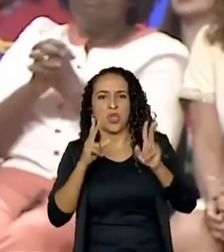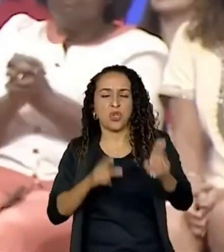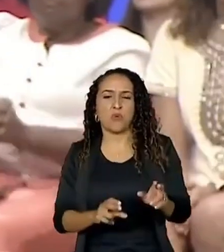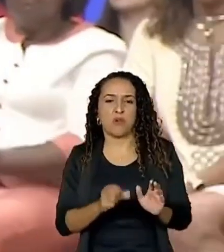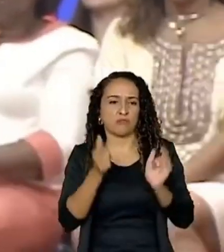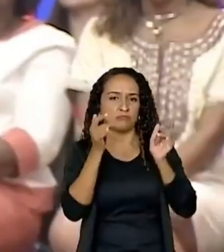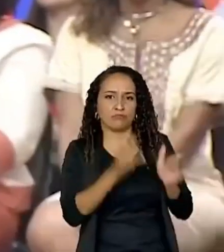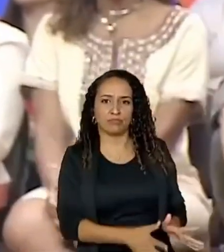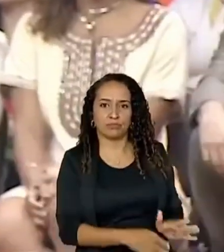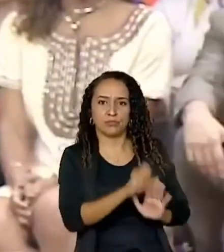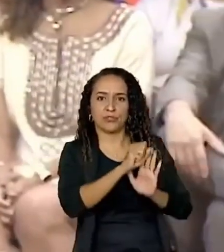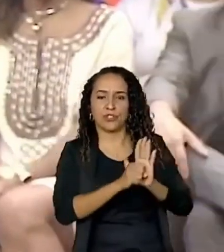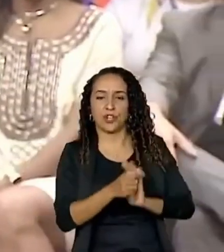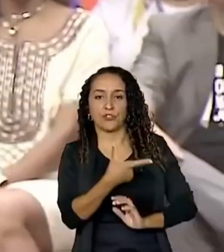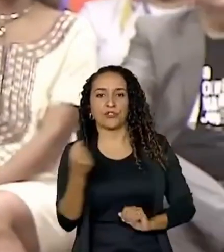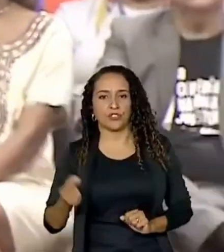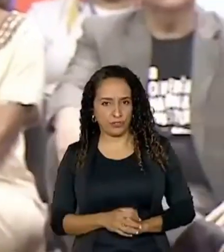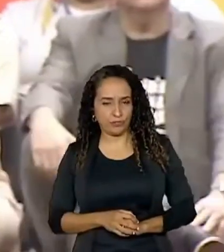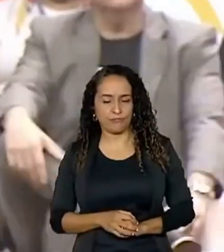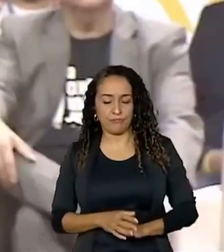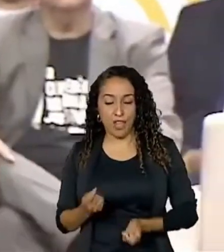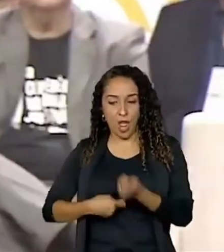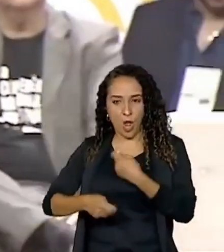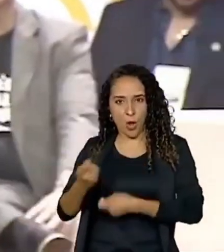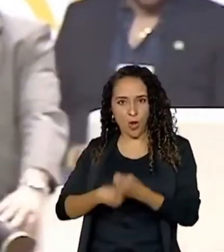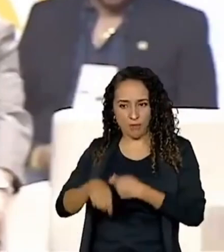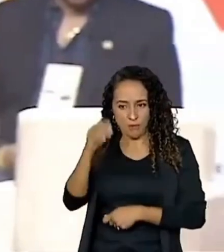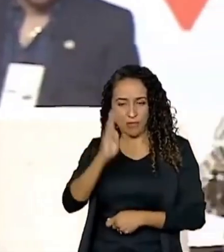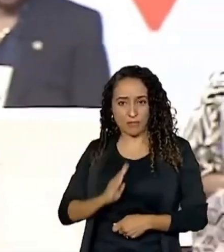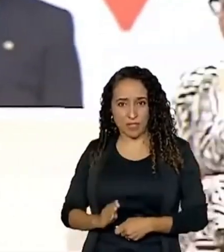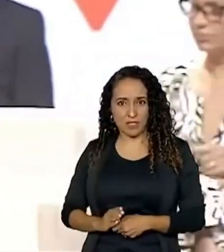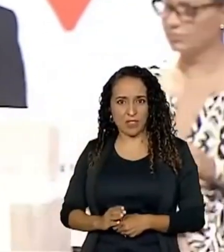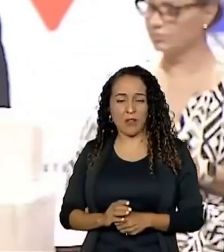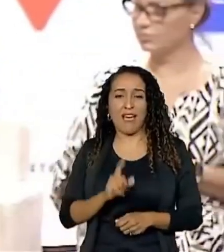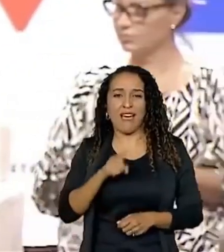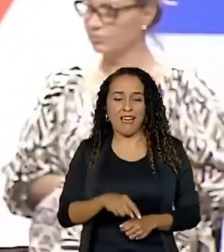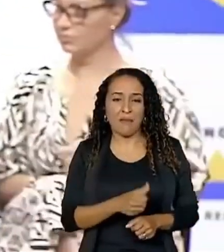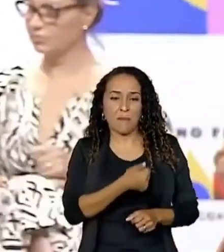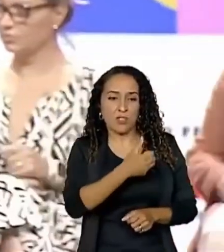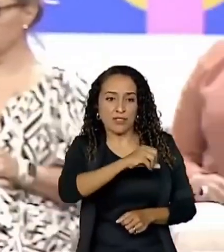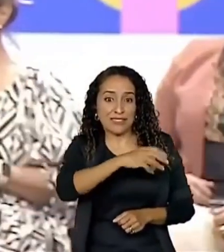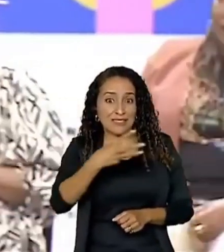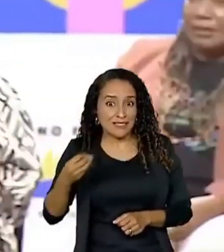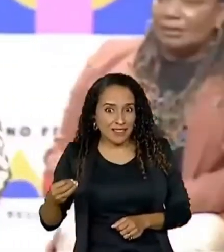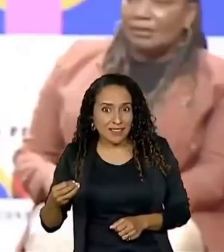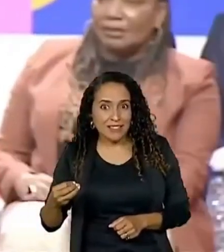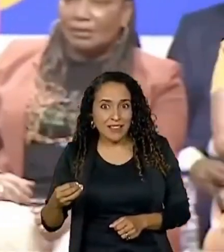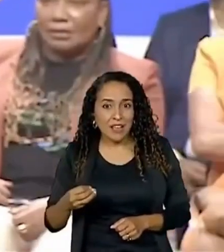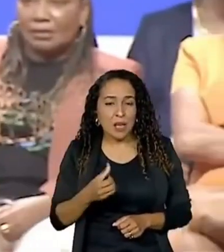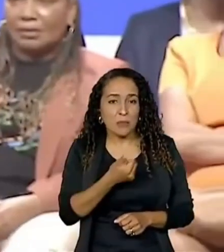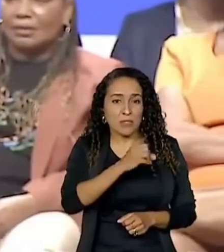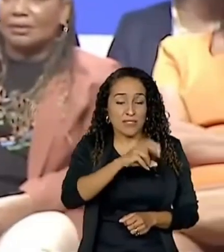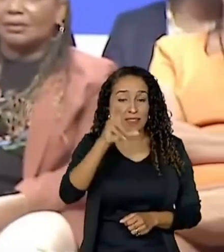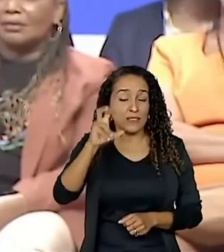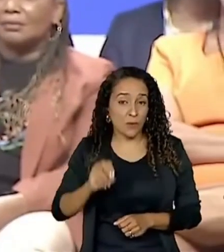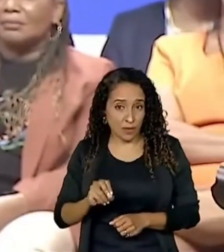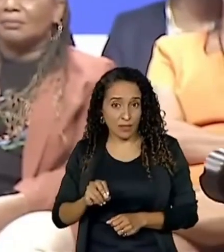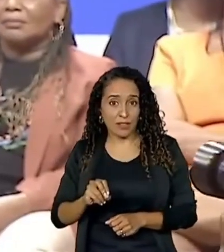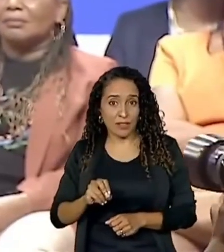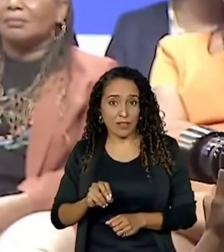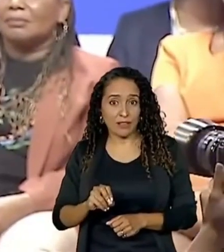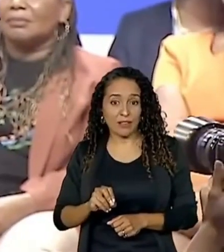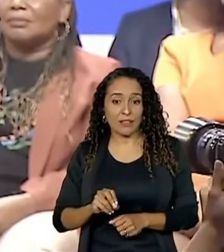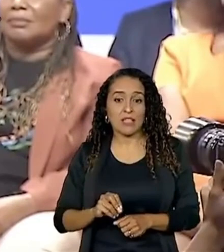XX. A economia deste país, entre 1930, 1950